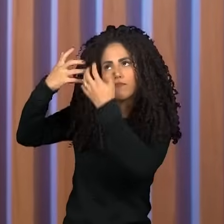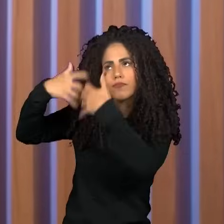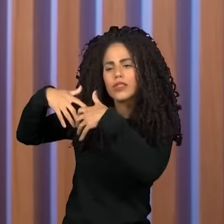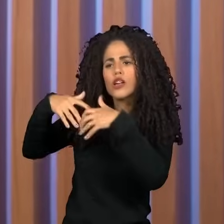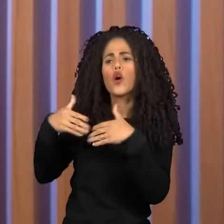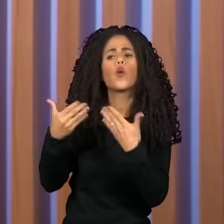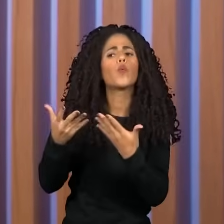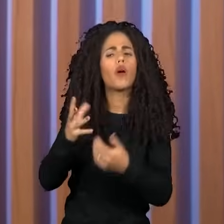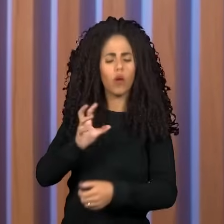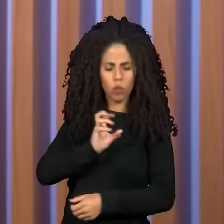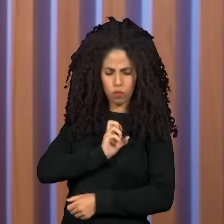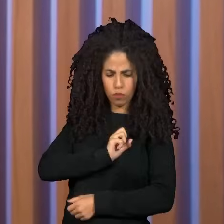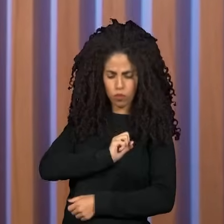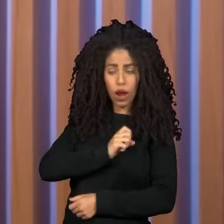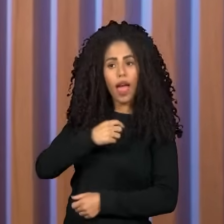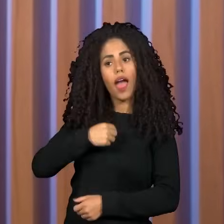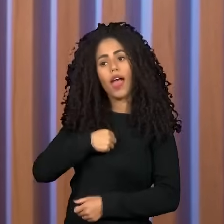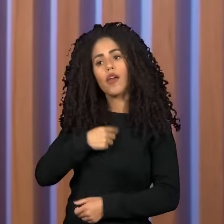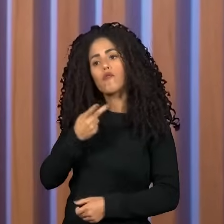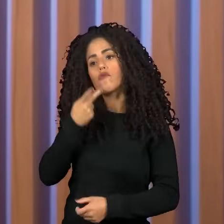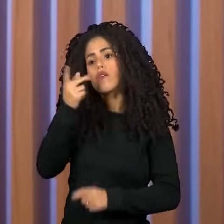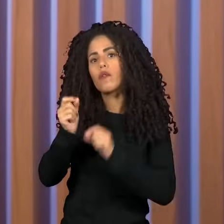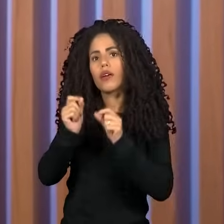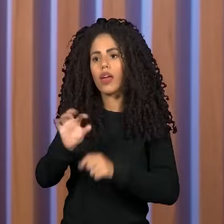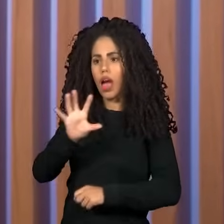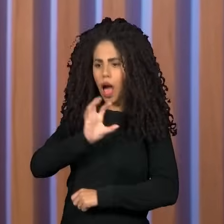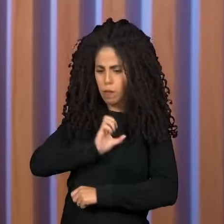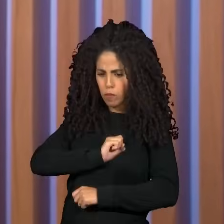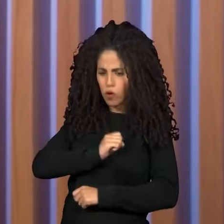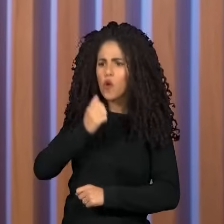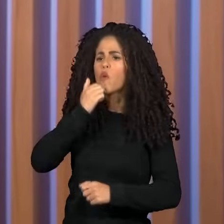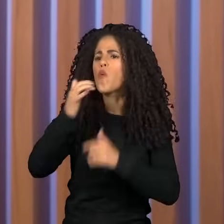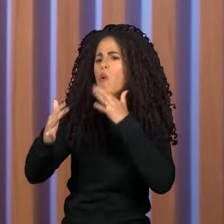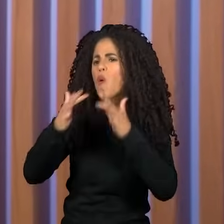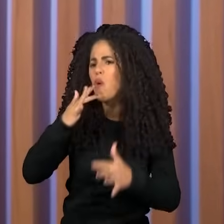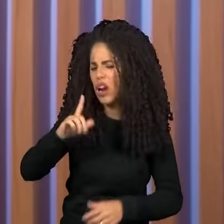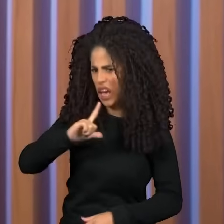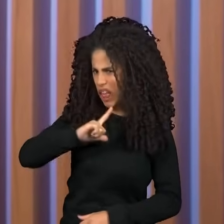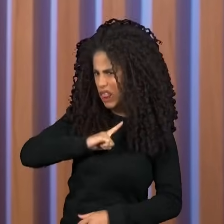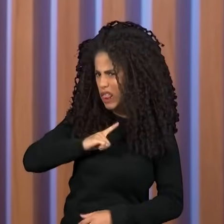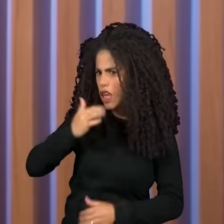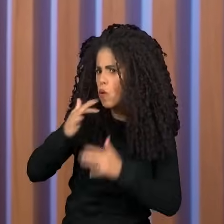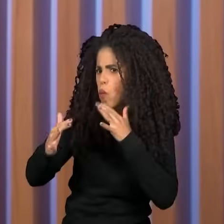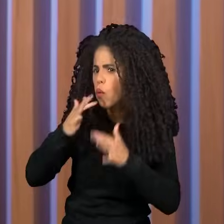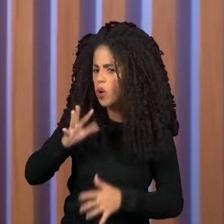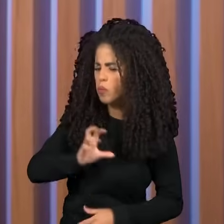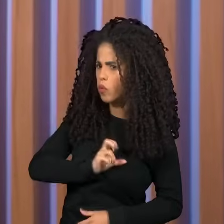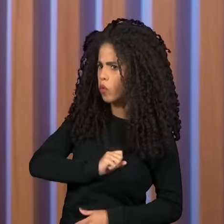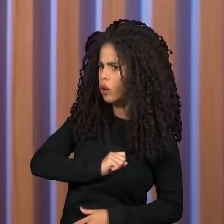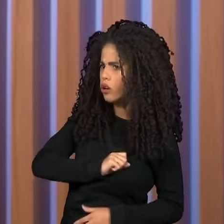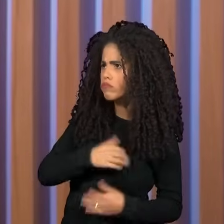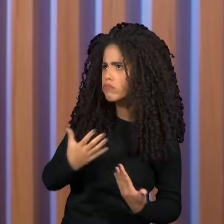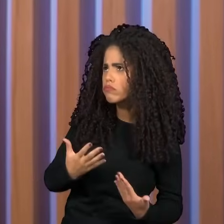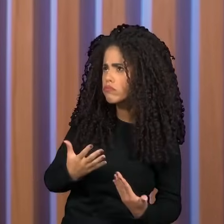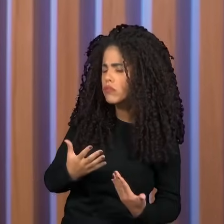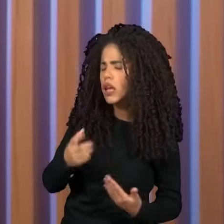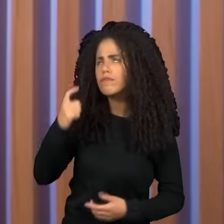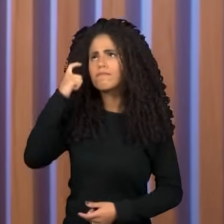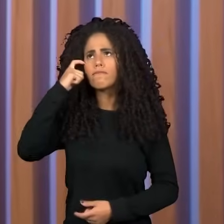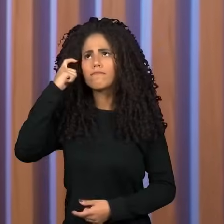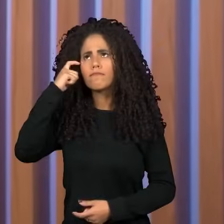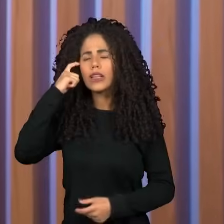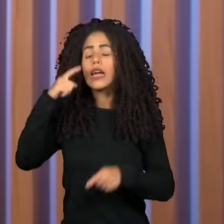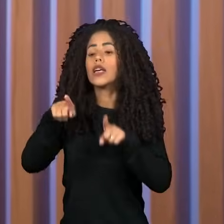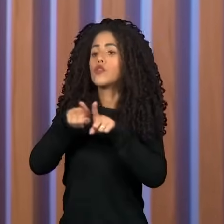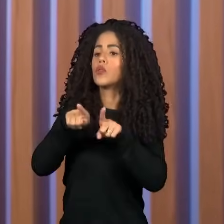gente está falando. Eu falo uma expressão, qual que é a cor do amor que a gente está falando? Será que o amor tem cor? E pensar se o amor tem cor ou não, eu